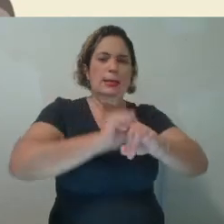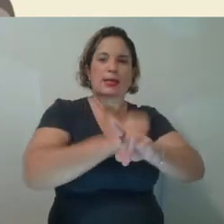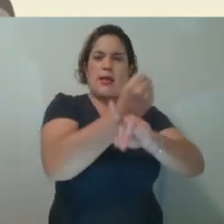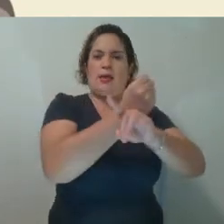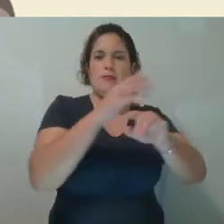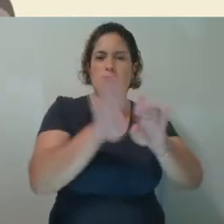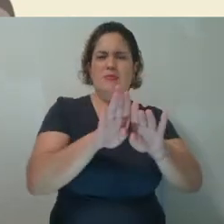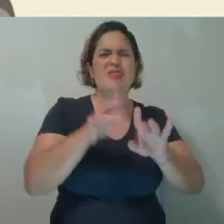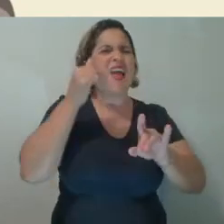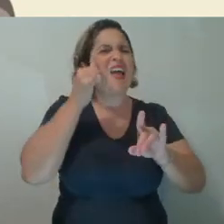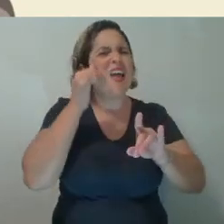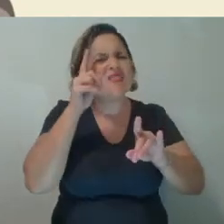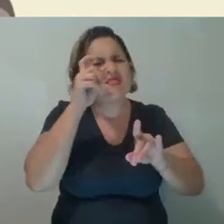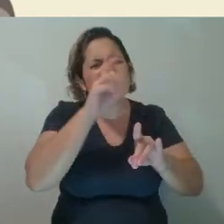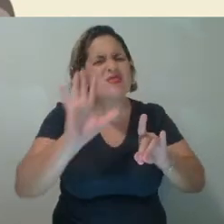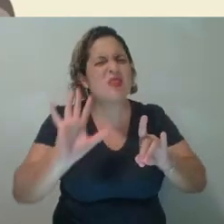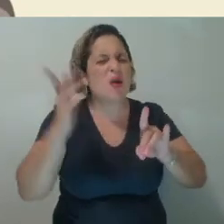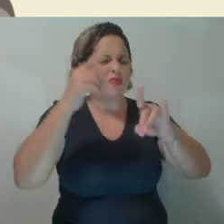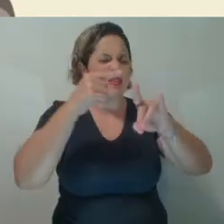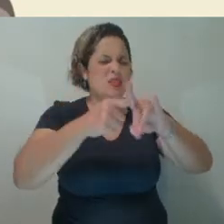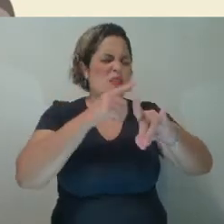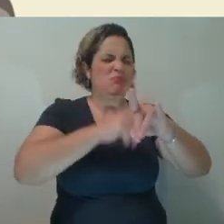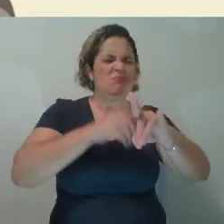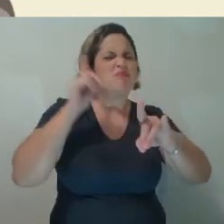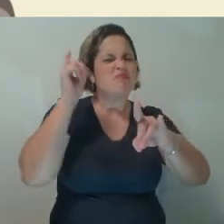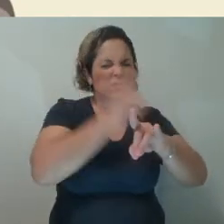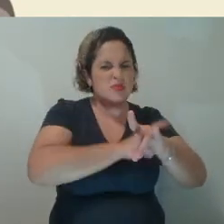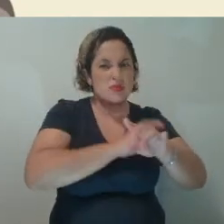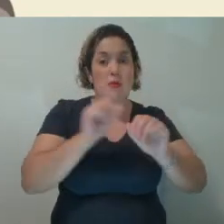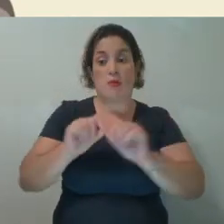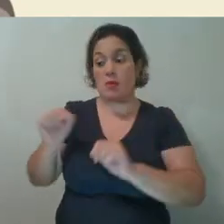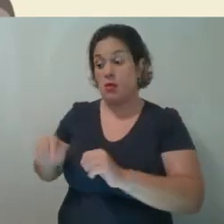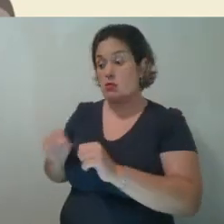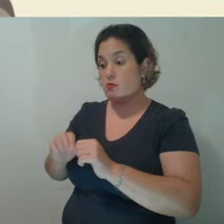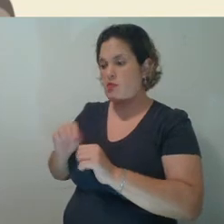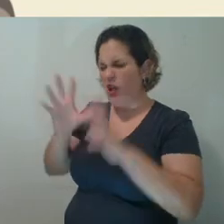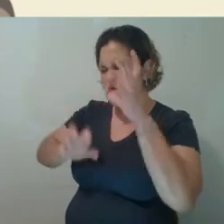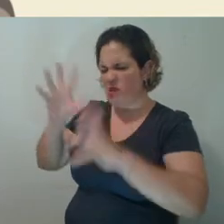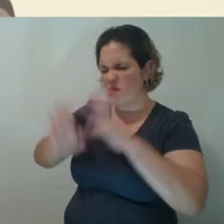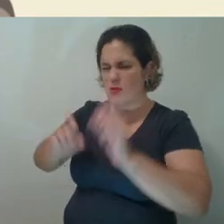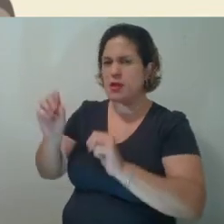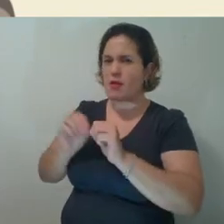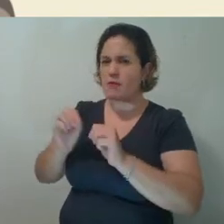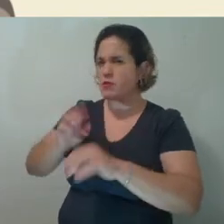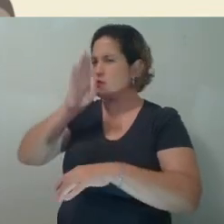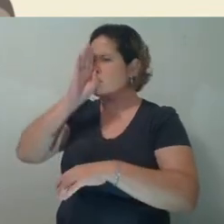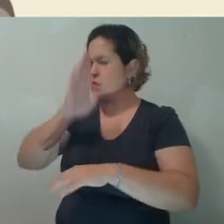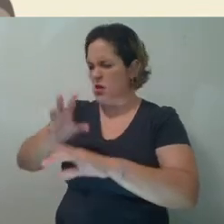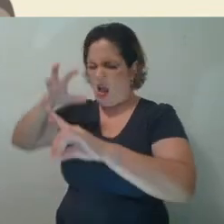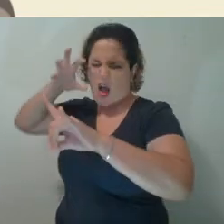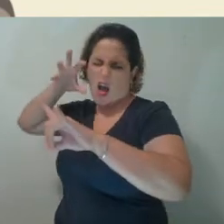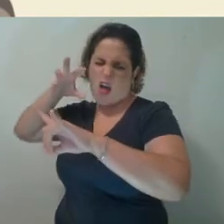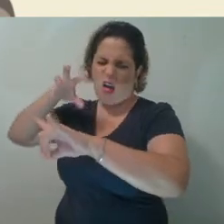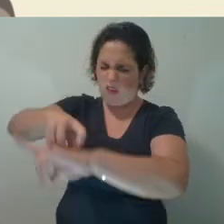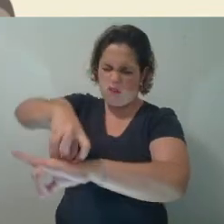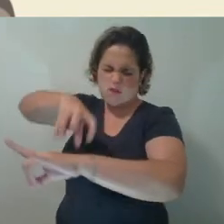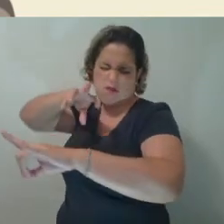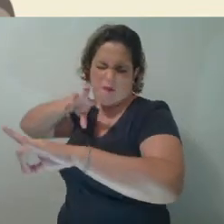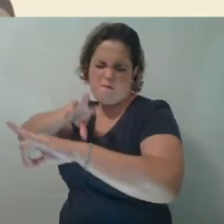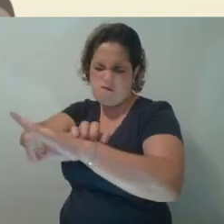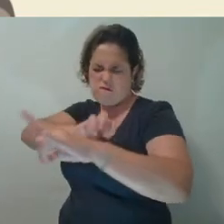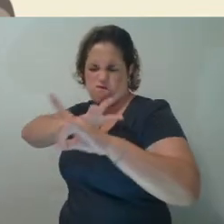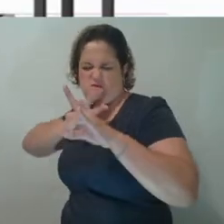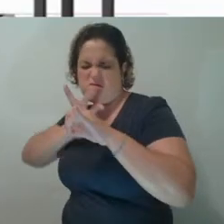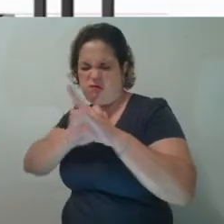trauma atinja a cabeça e o pescoço. Já a morte por predadores, os golpes geralmente são letais e ocorrem mordidas no pescoço e na